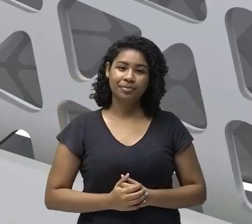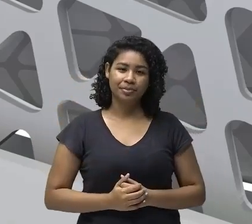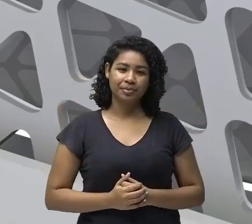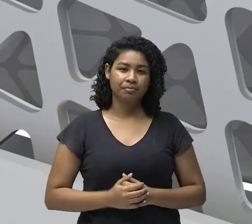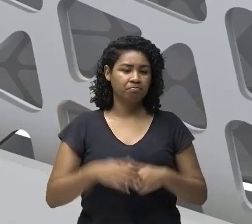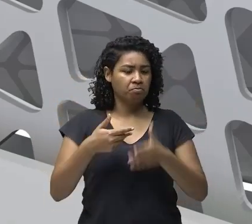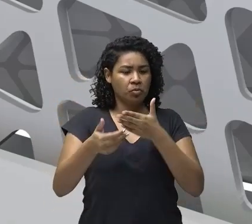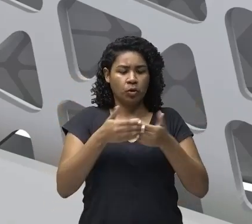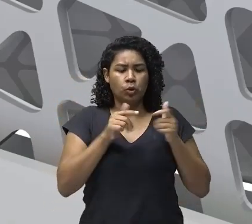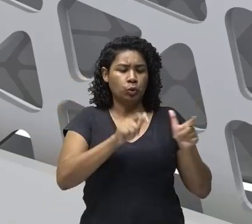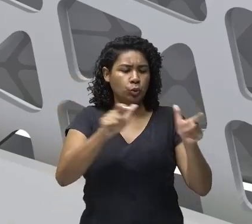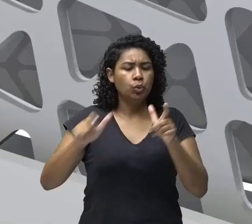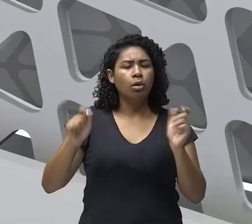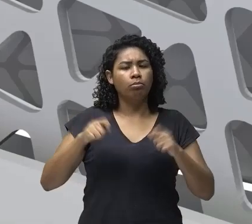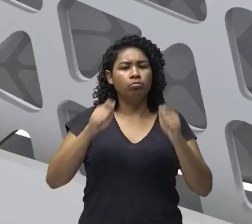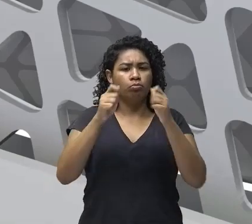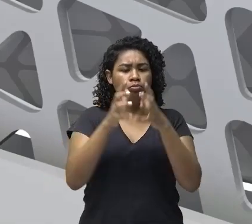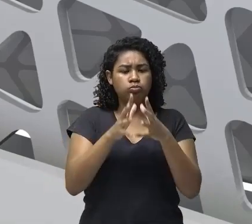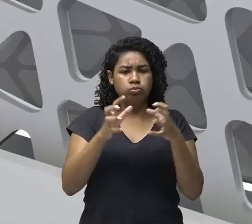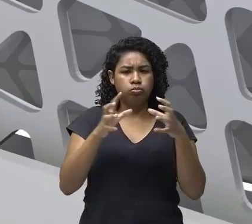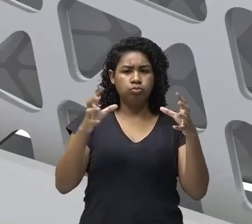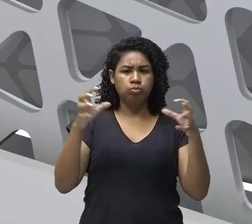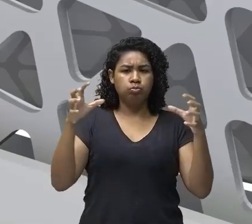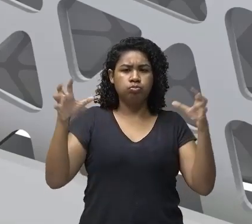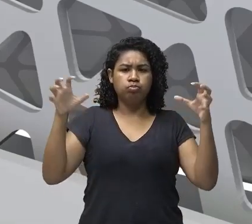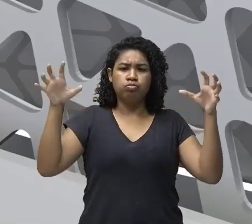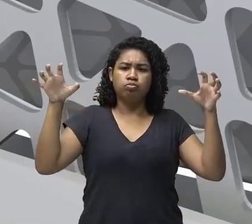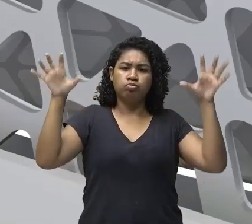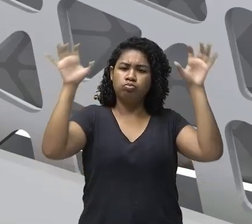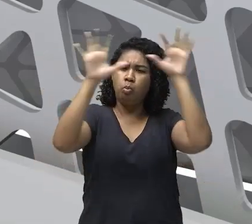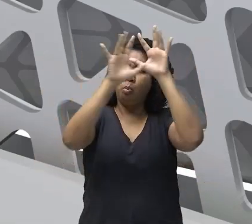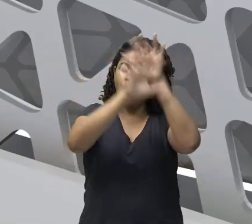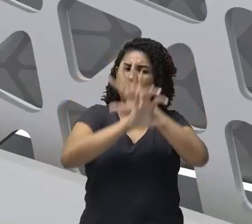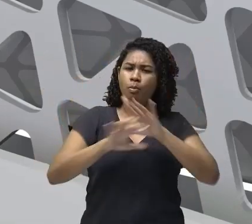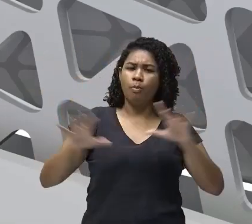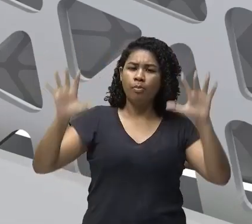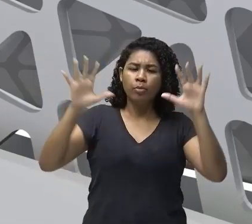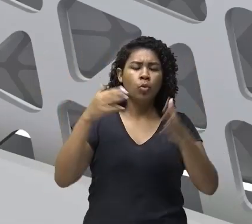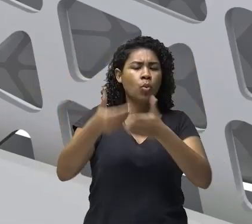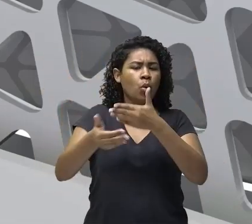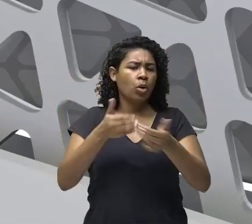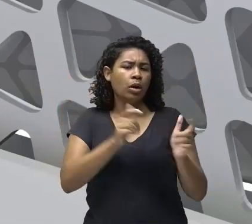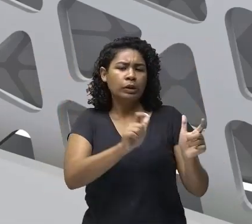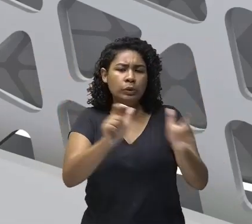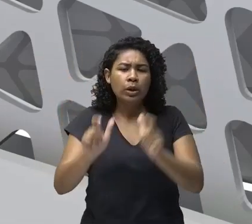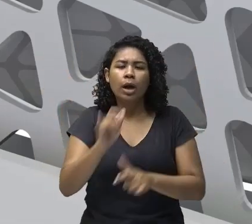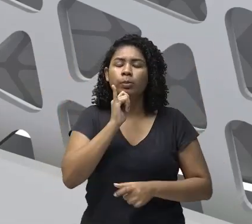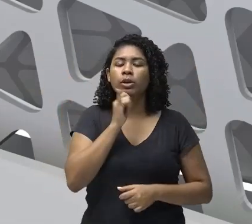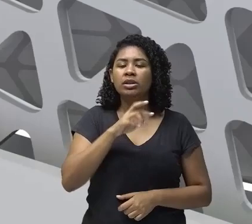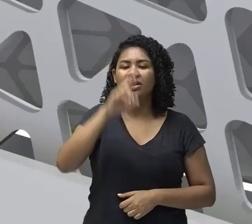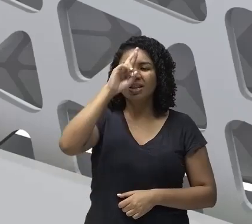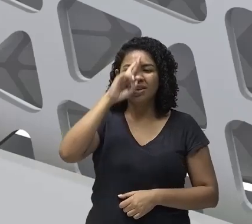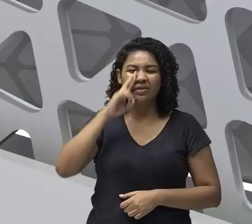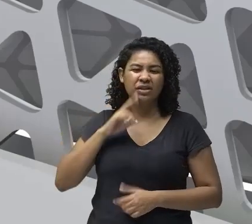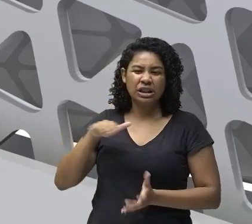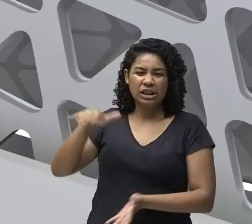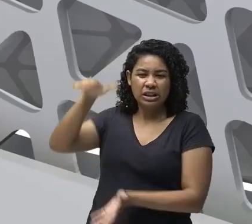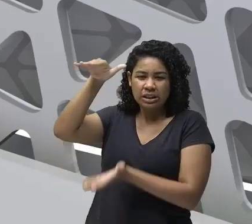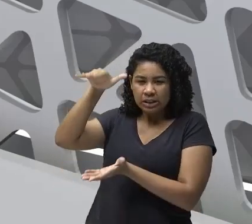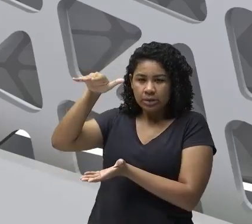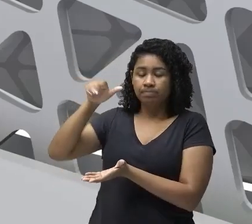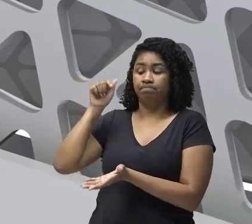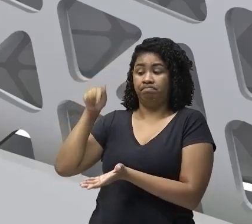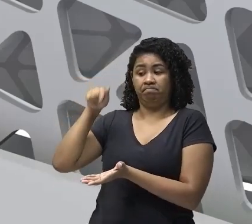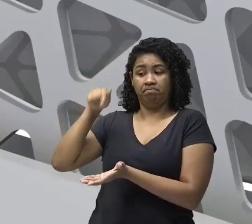o espaço ele tem ar. Se você pegar uma garrafa de água, tampar, ela estiver